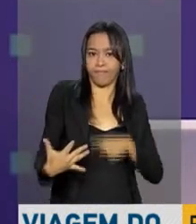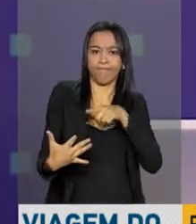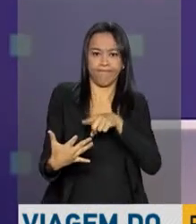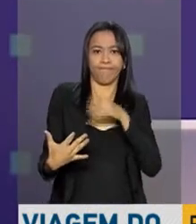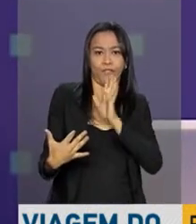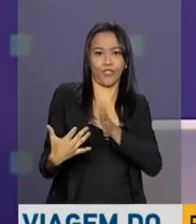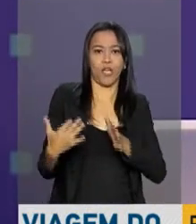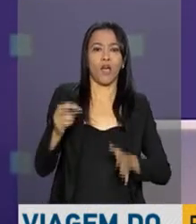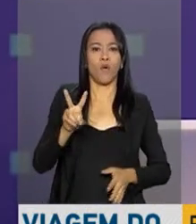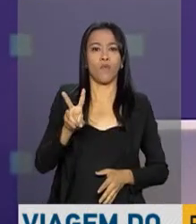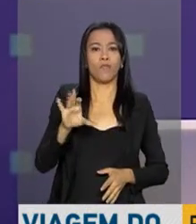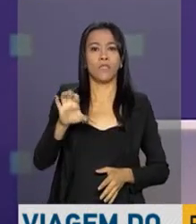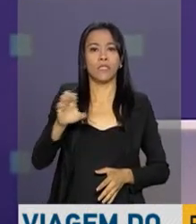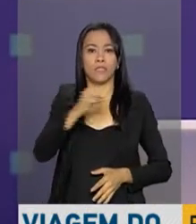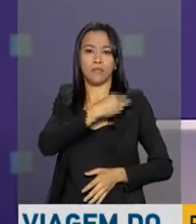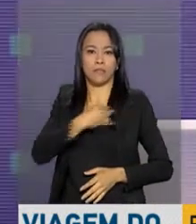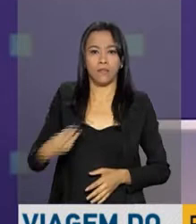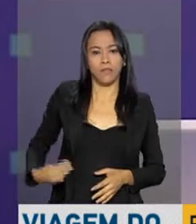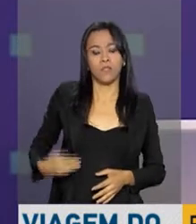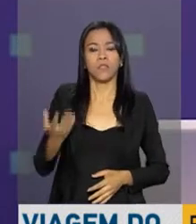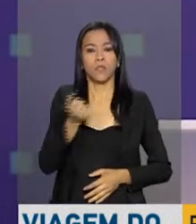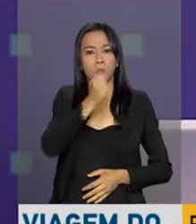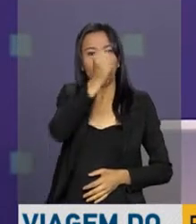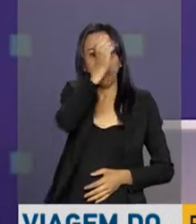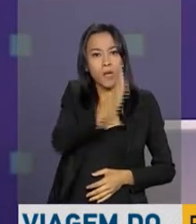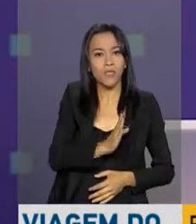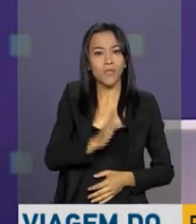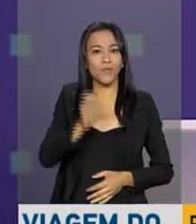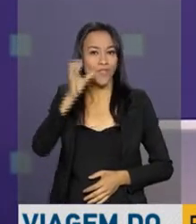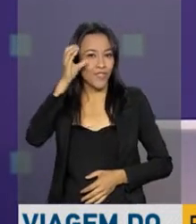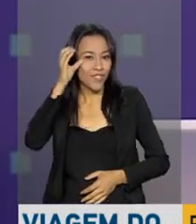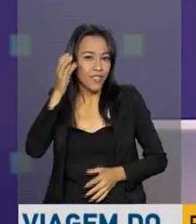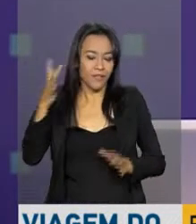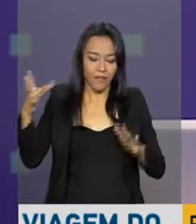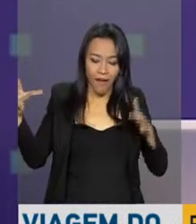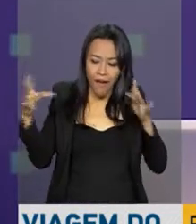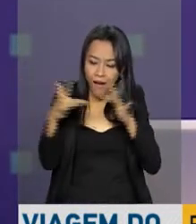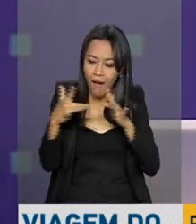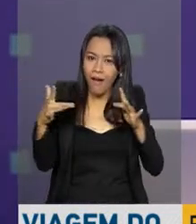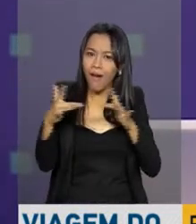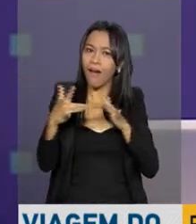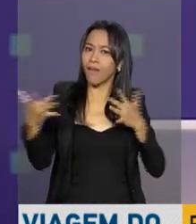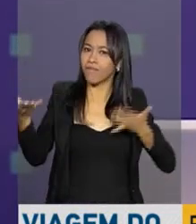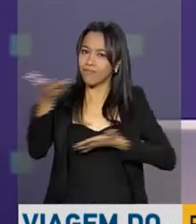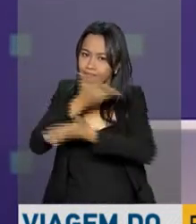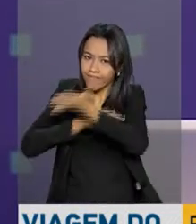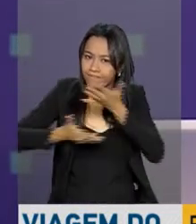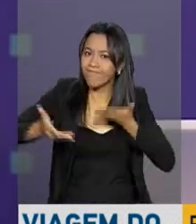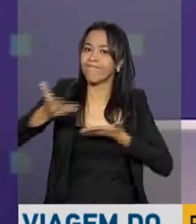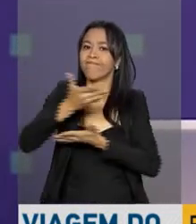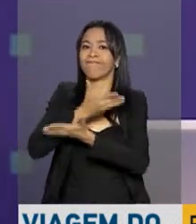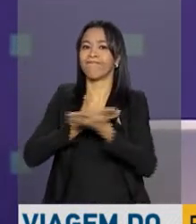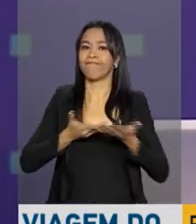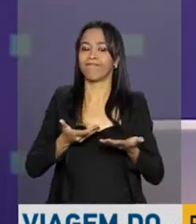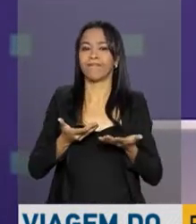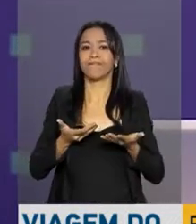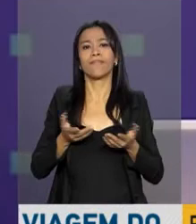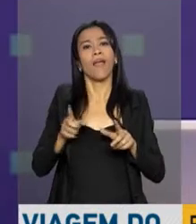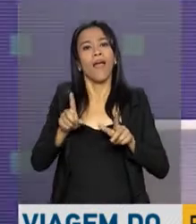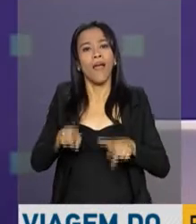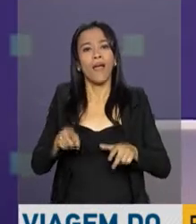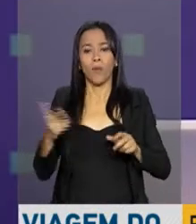Brasil e a China estão mais próximos do que nunca. São cada vez